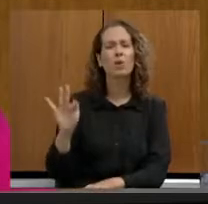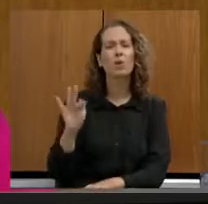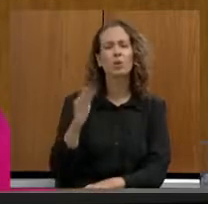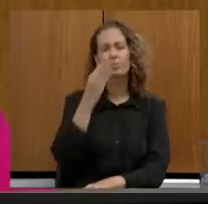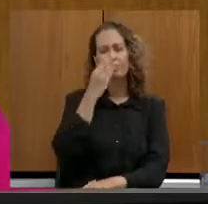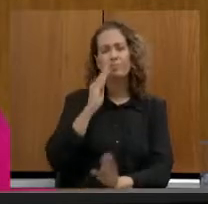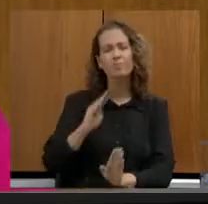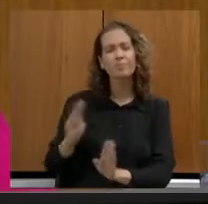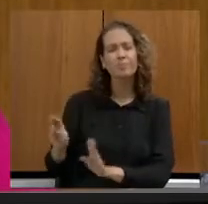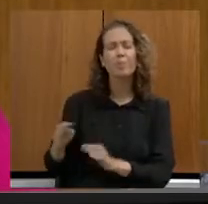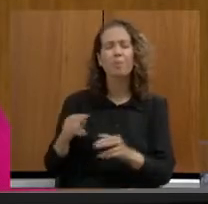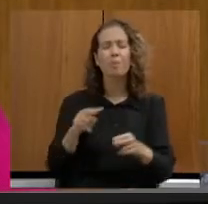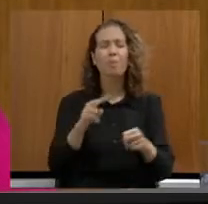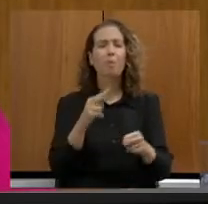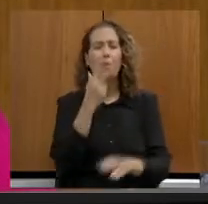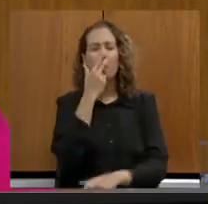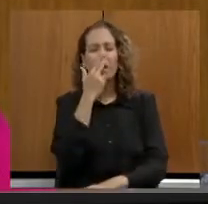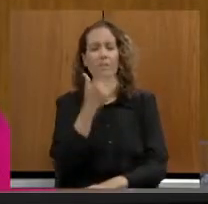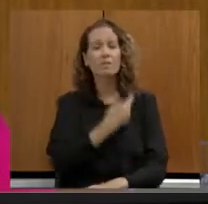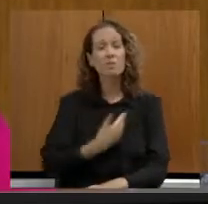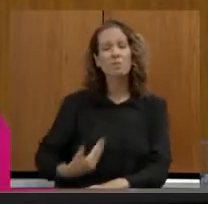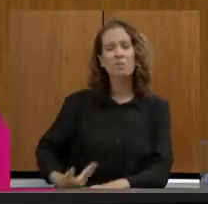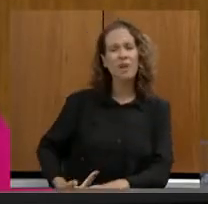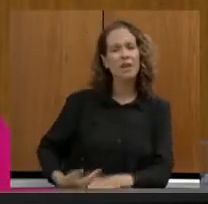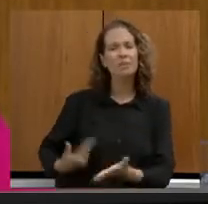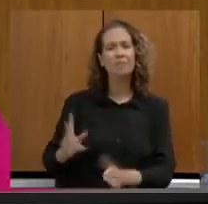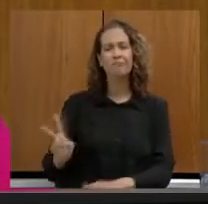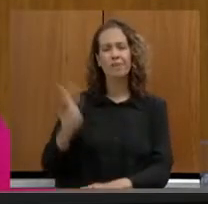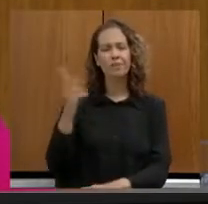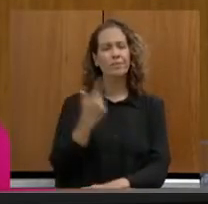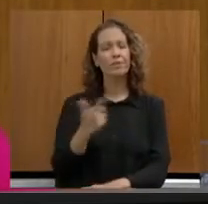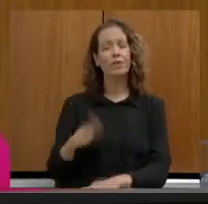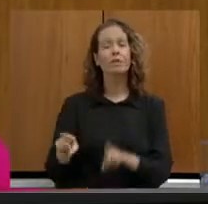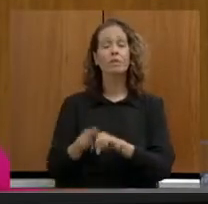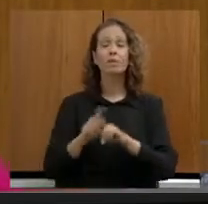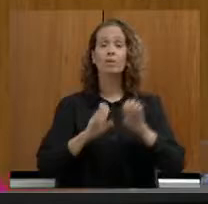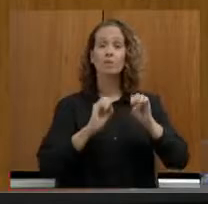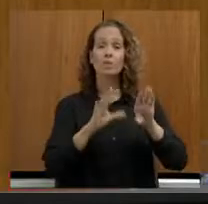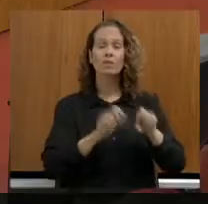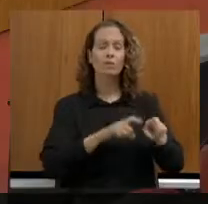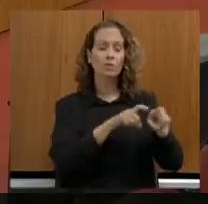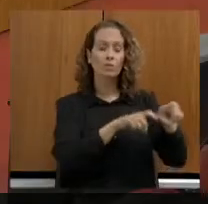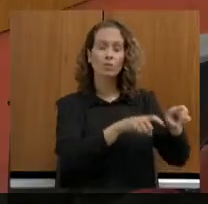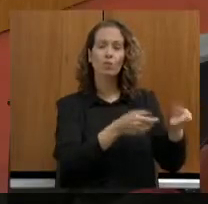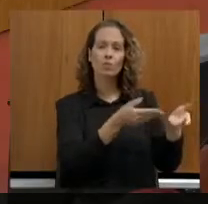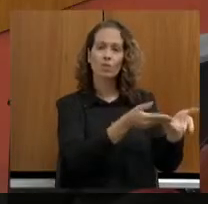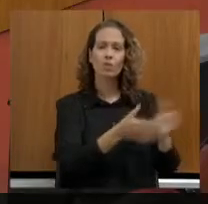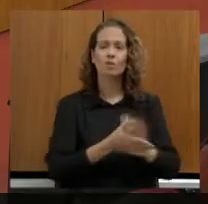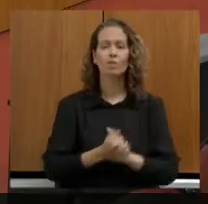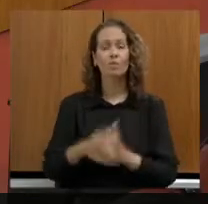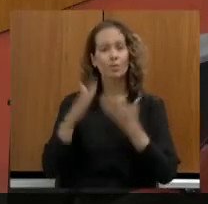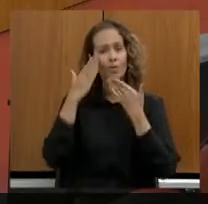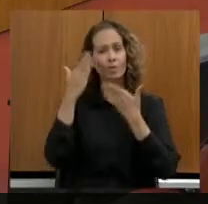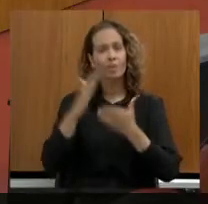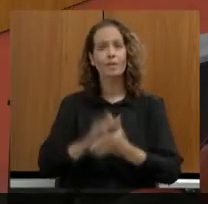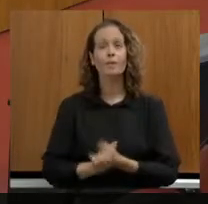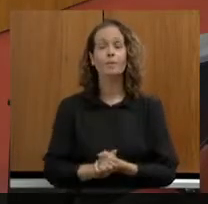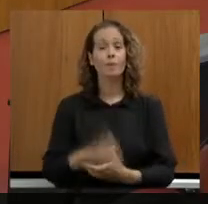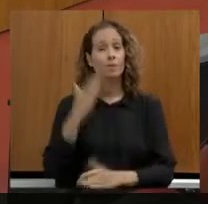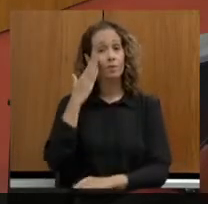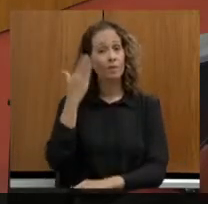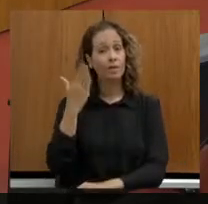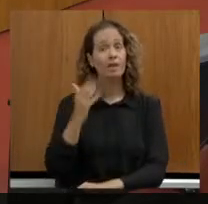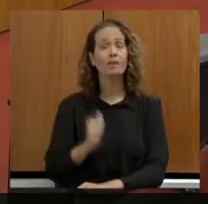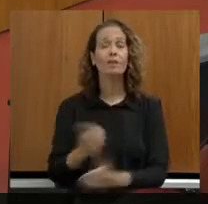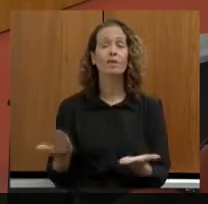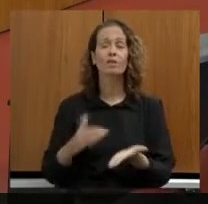não encontrou o lugar o pelo e essa questão da Educação do campo muito obrigada obrigada Deputado aninho com a